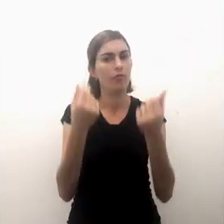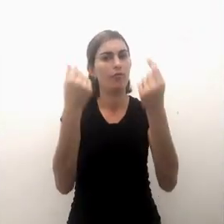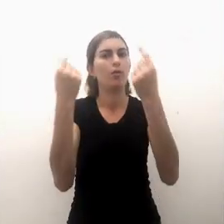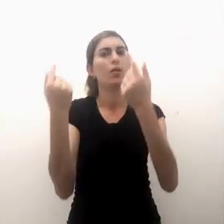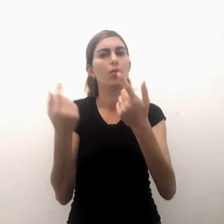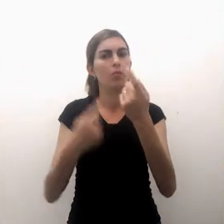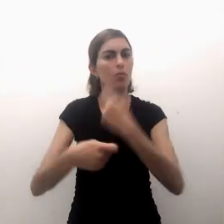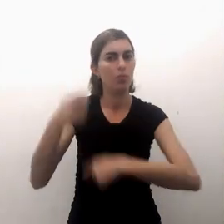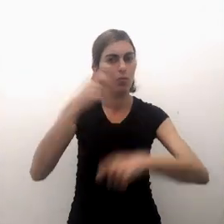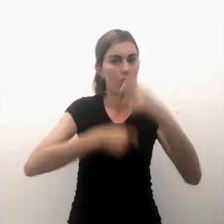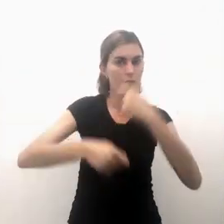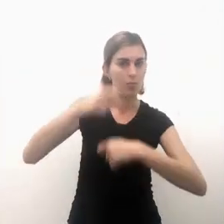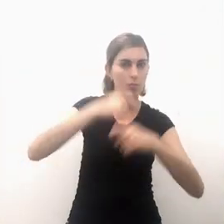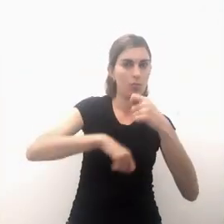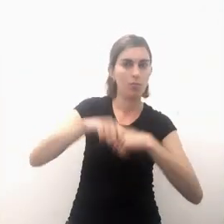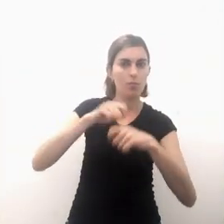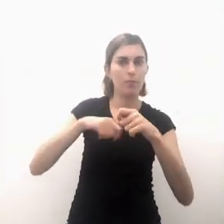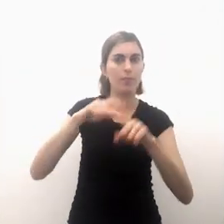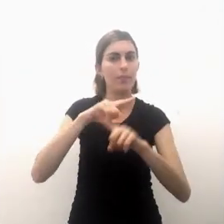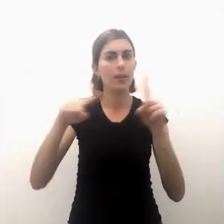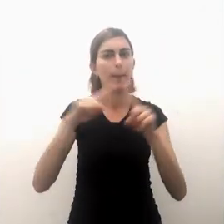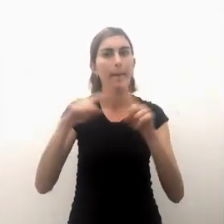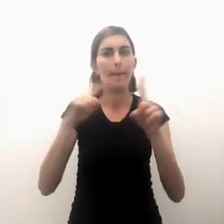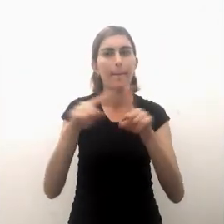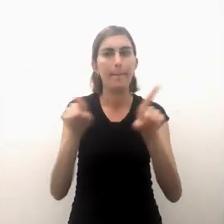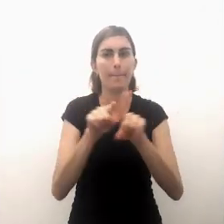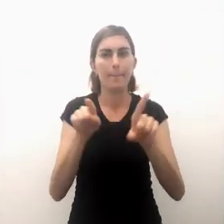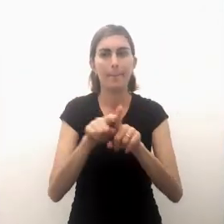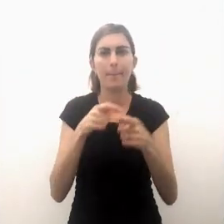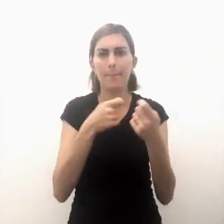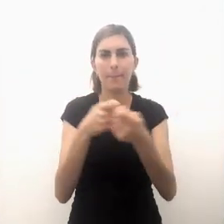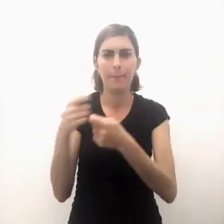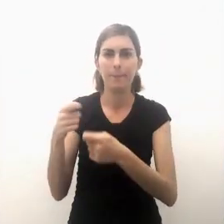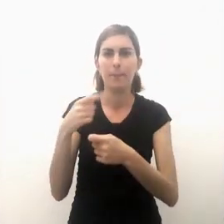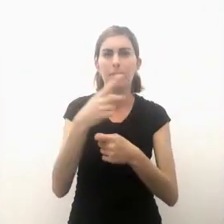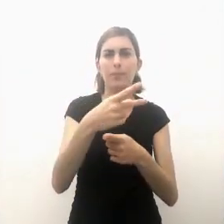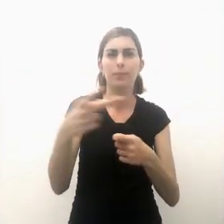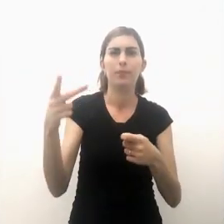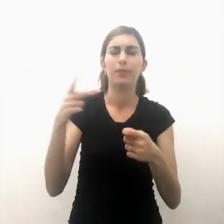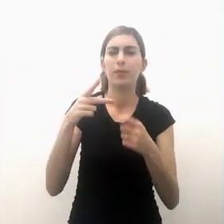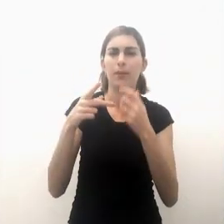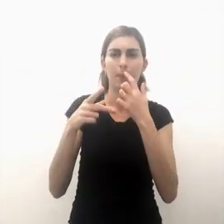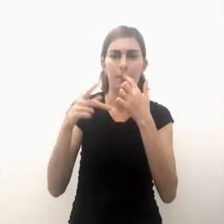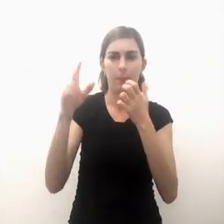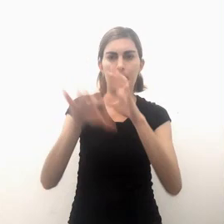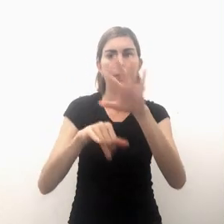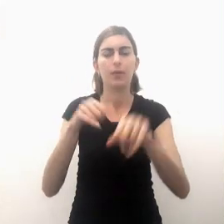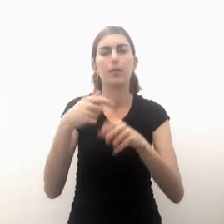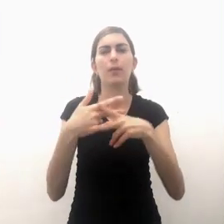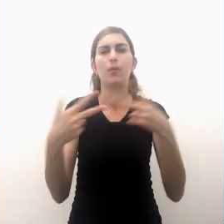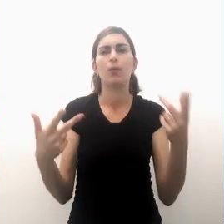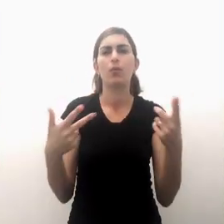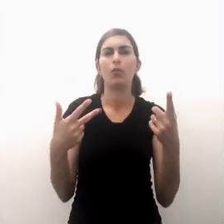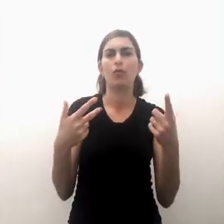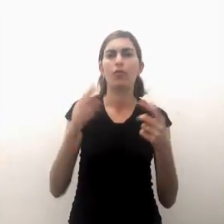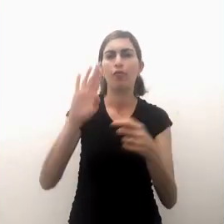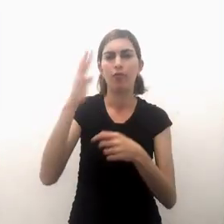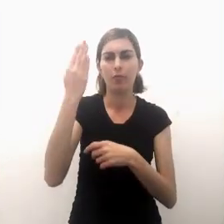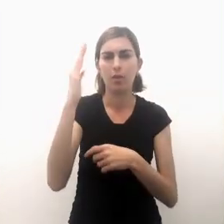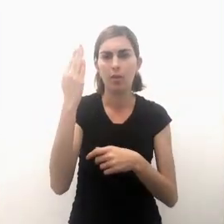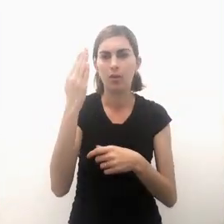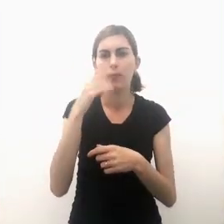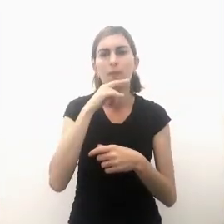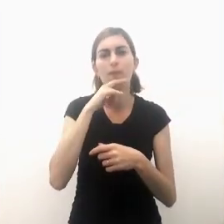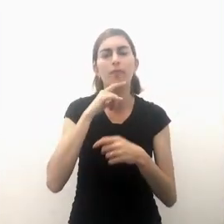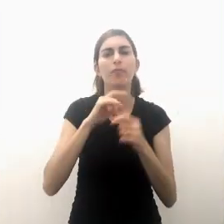dinâmicas de comércio, tá? Proibir aí, forçar elas a tomarem uma medida com a falsificação que